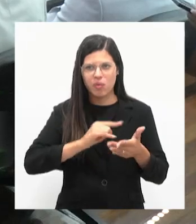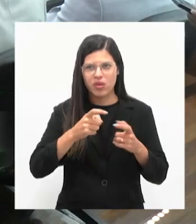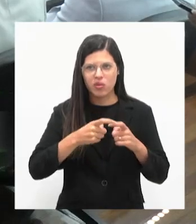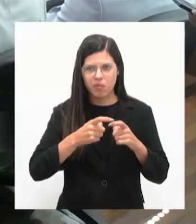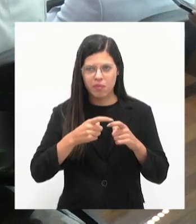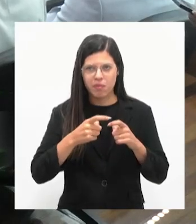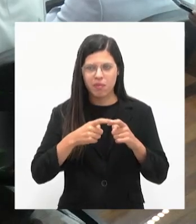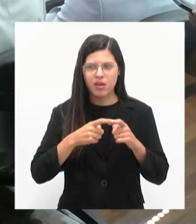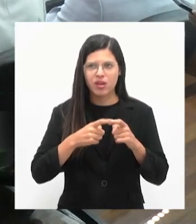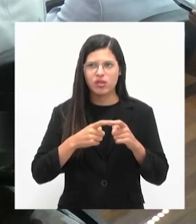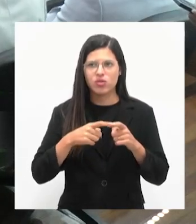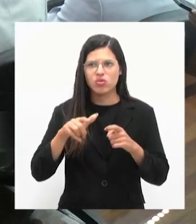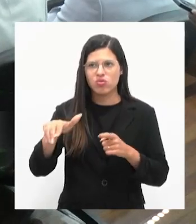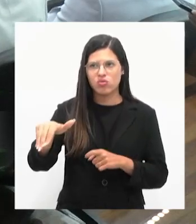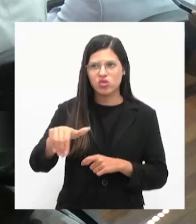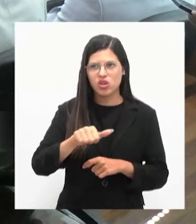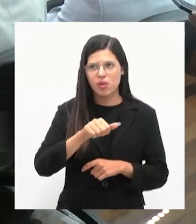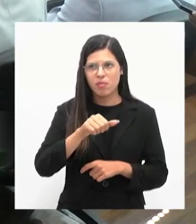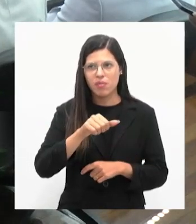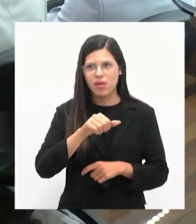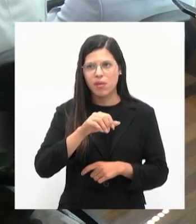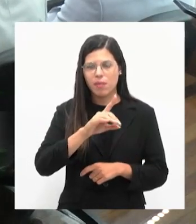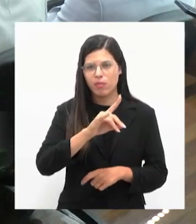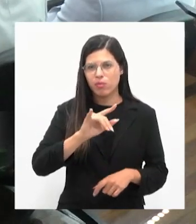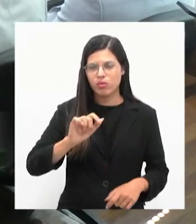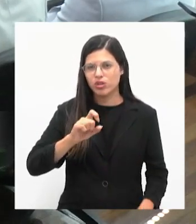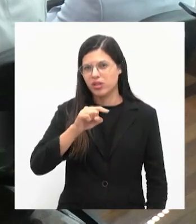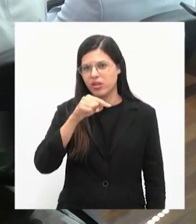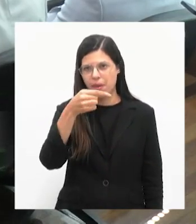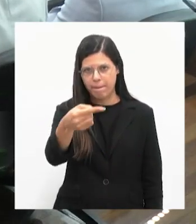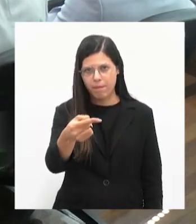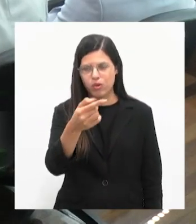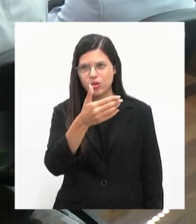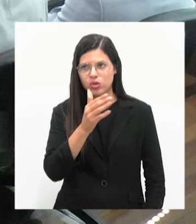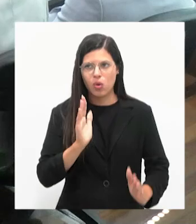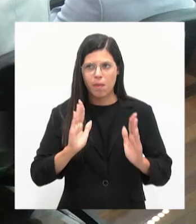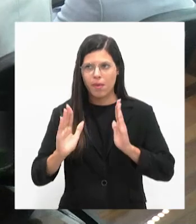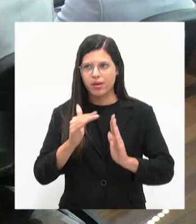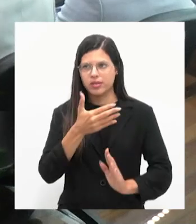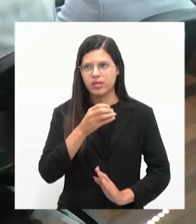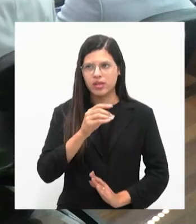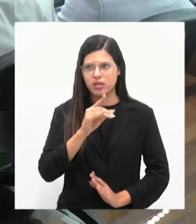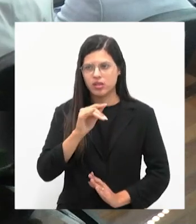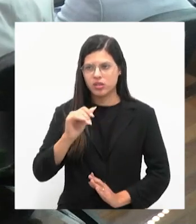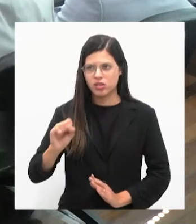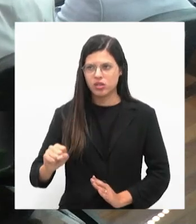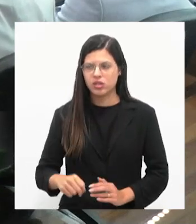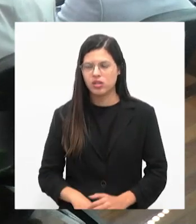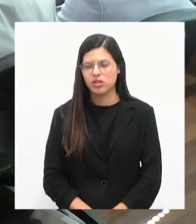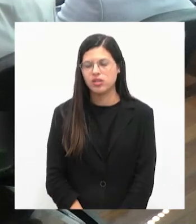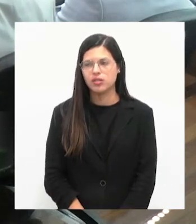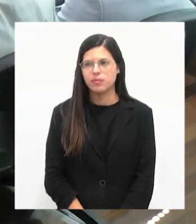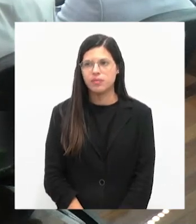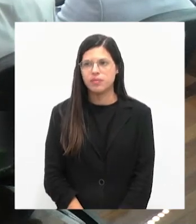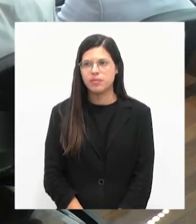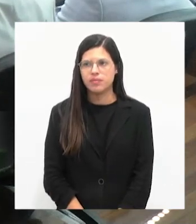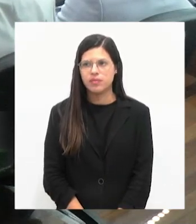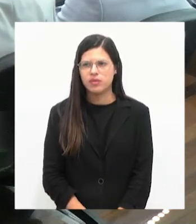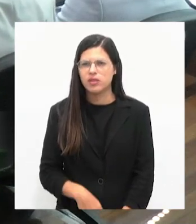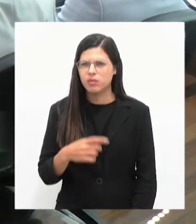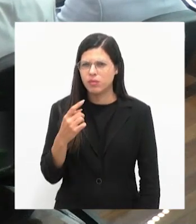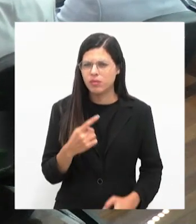dia seguinte dos 10 dias, por favor, presidente. Colocar isso em votação também. Aí vai ter que ser na outra semana, porque aí vai dar sexta ou